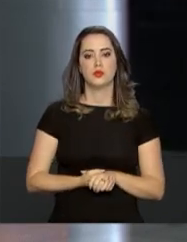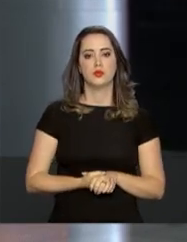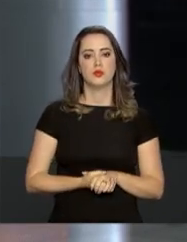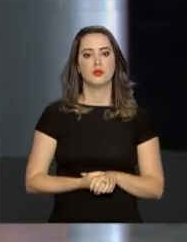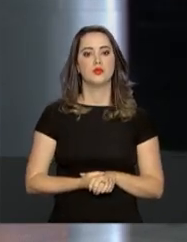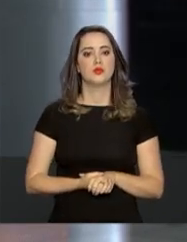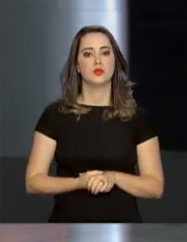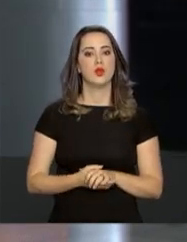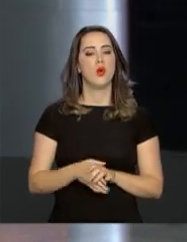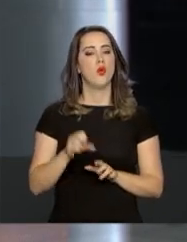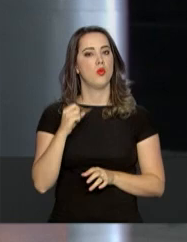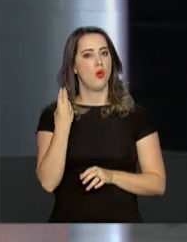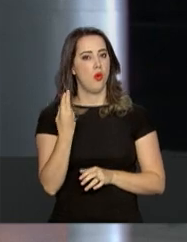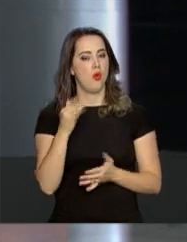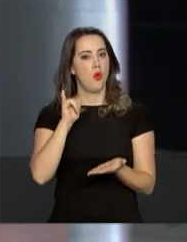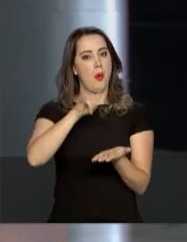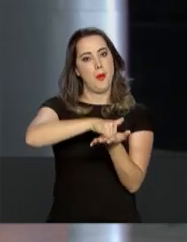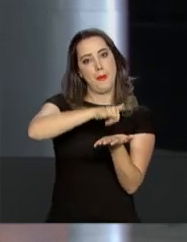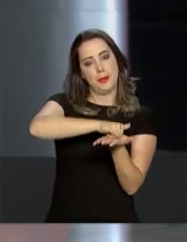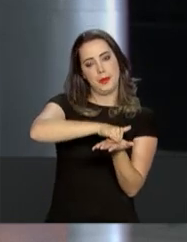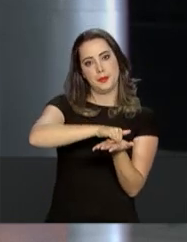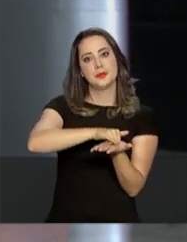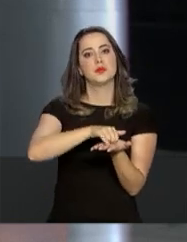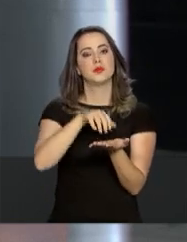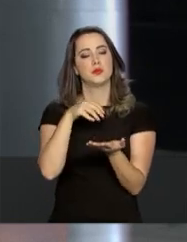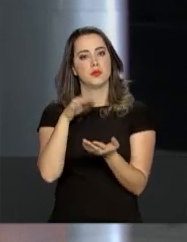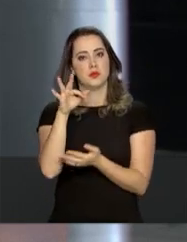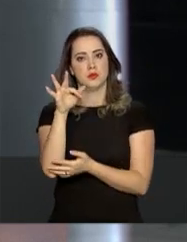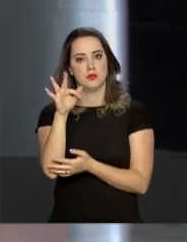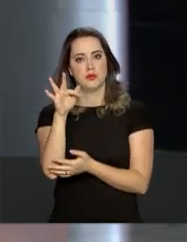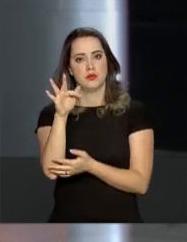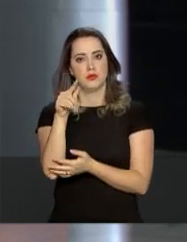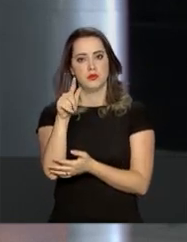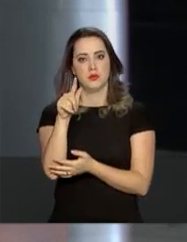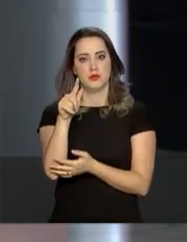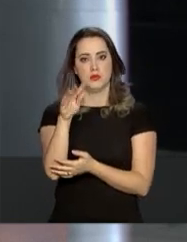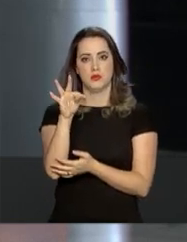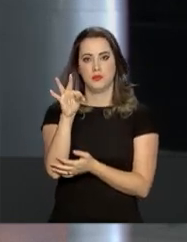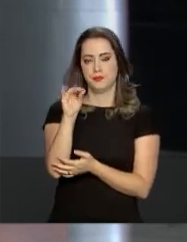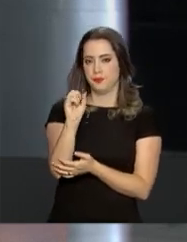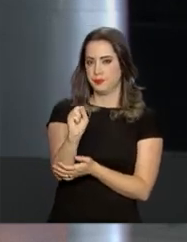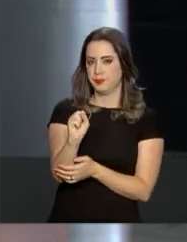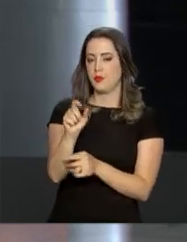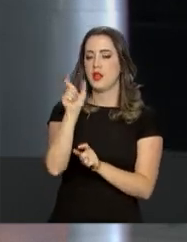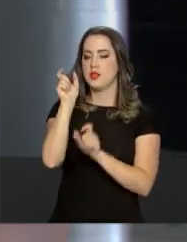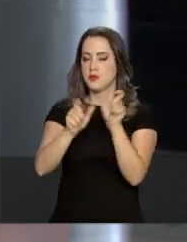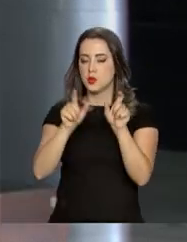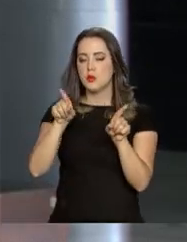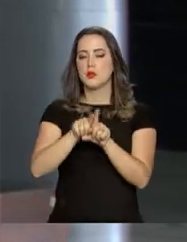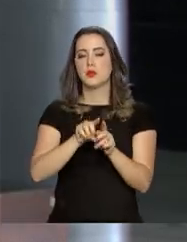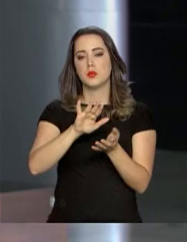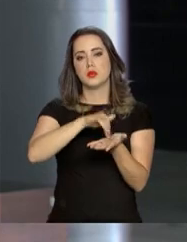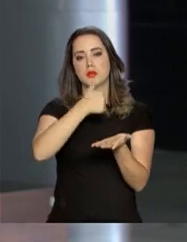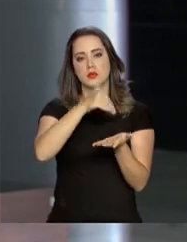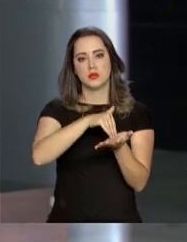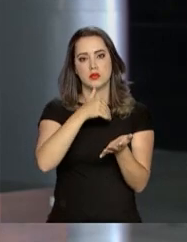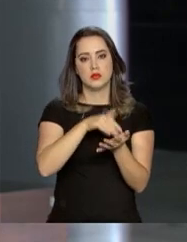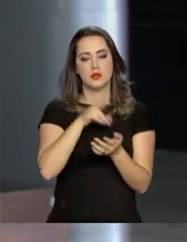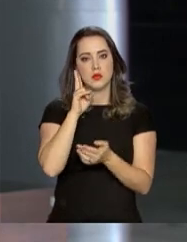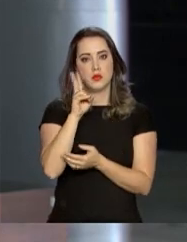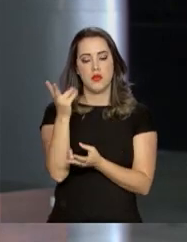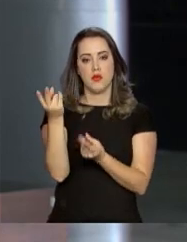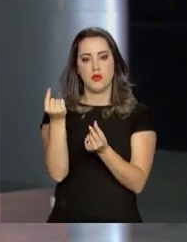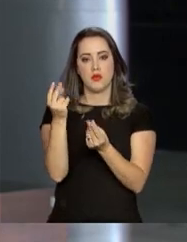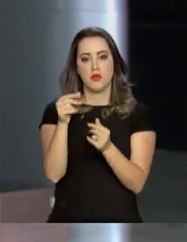www.caixa.gov.br e o app fgts além disso os trabalhadores podem se inscrever para receber os valores